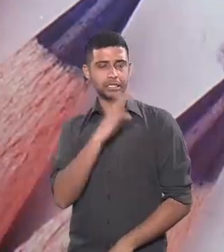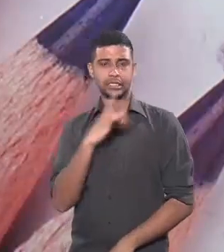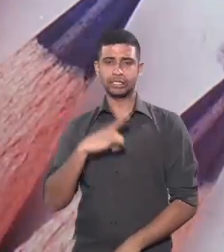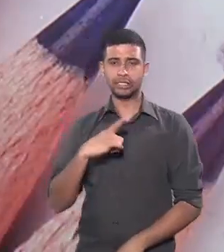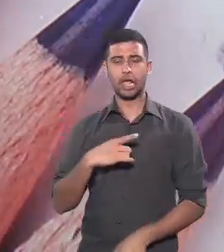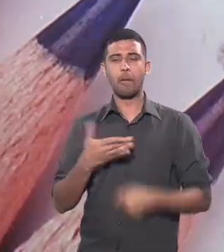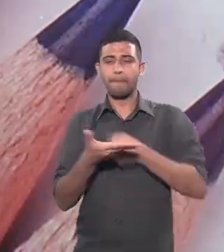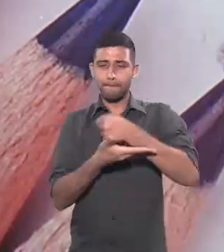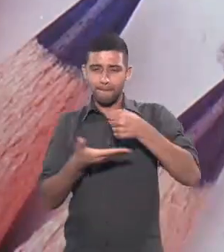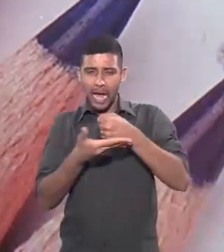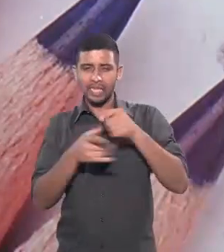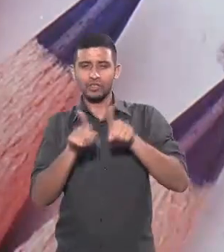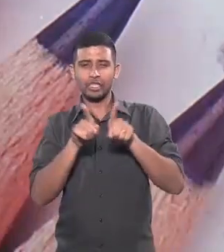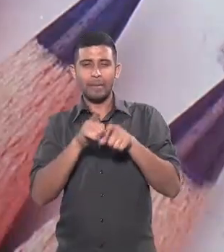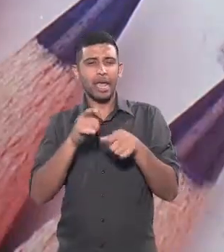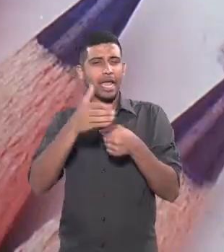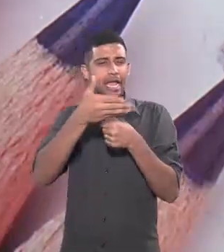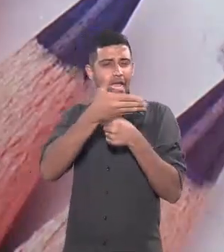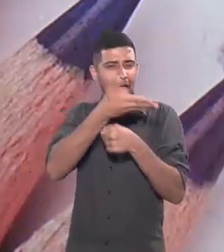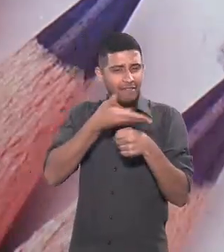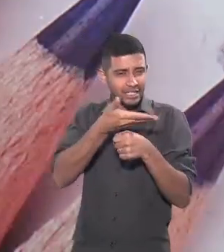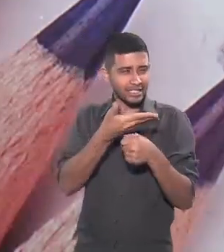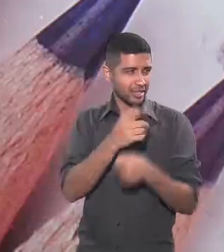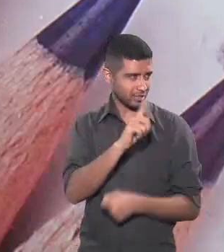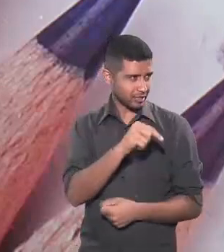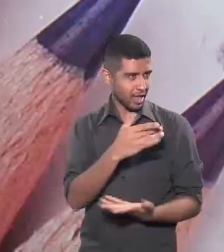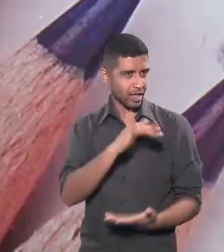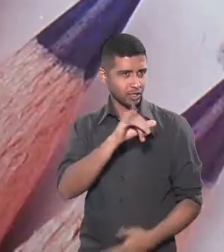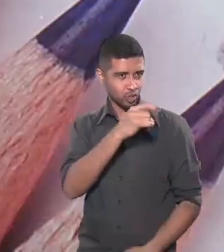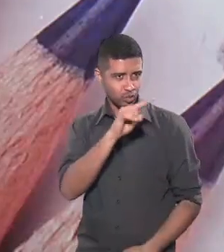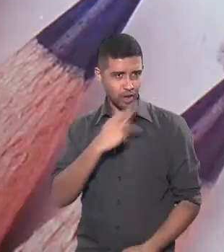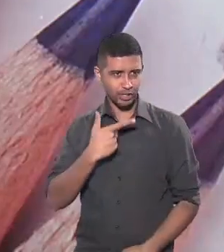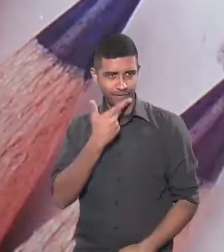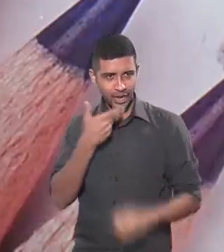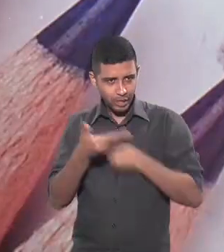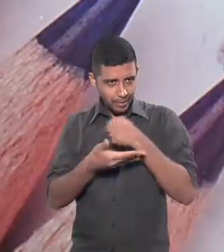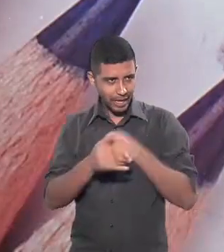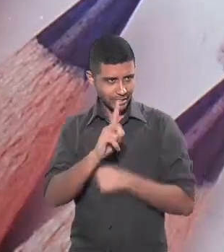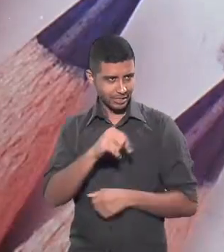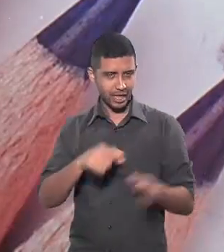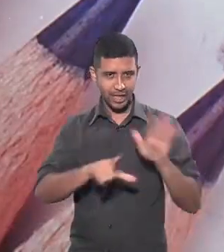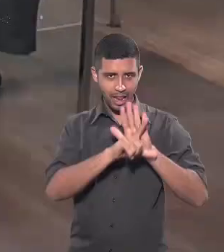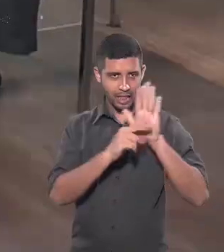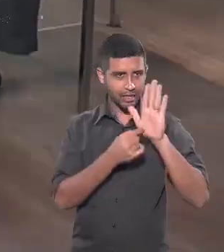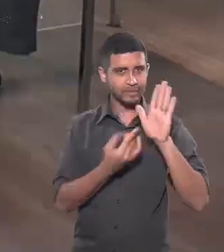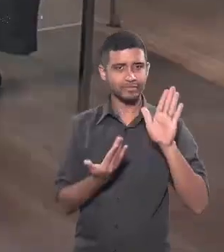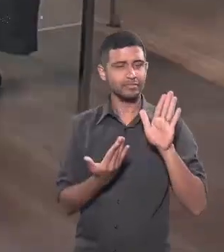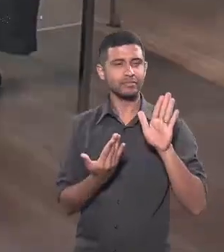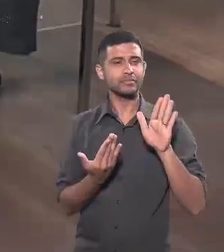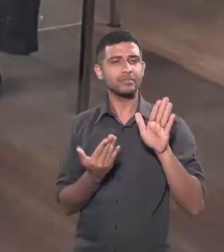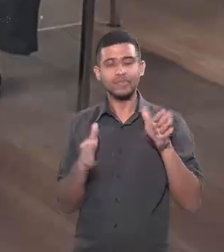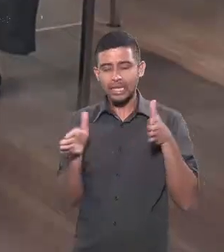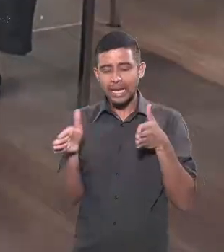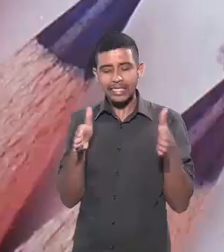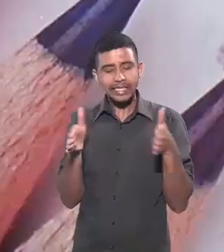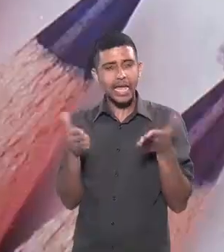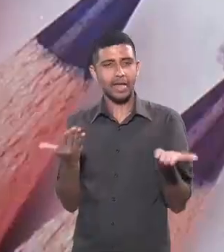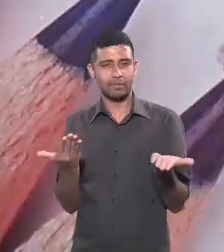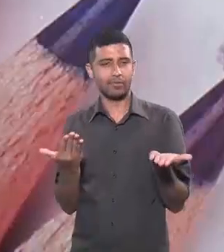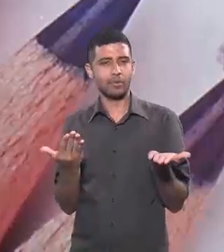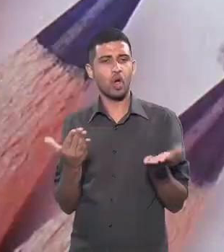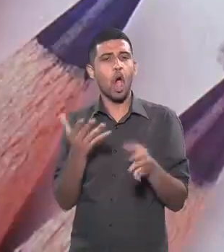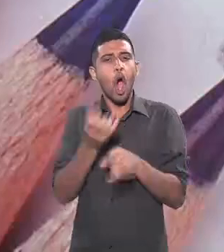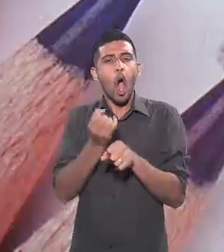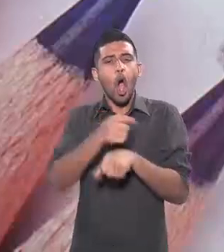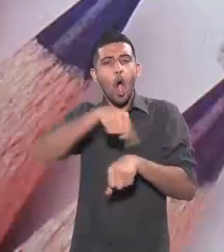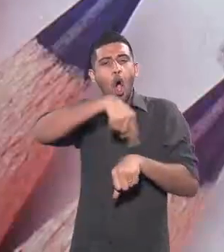e existe o avançado. A gente está falando do básico, não é isso, João? A gente está falando do básico da lei, né? Isso, quanto tempo é esse